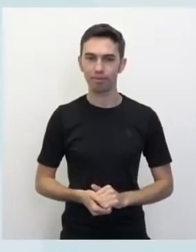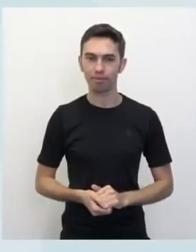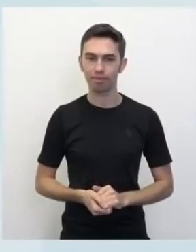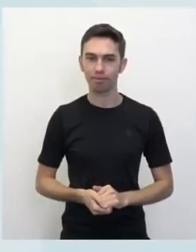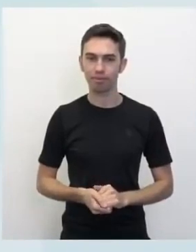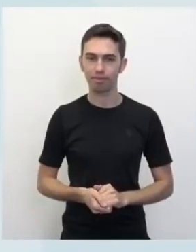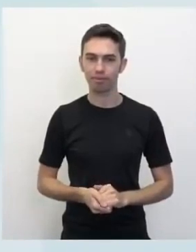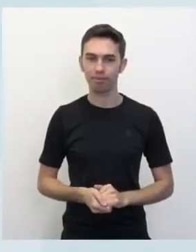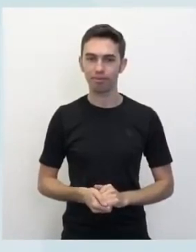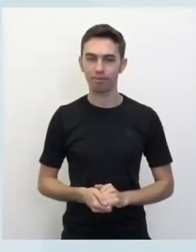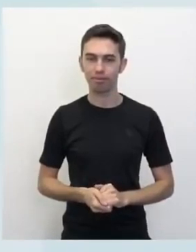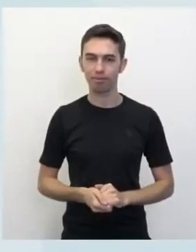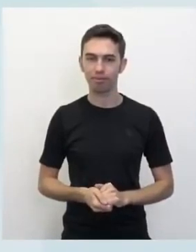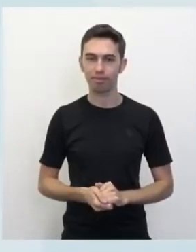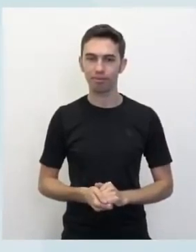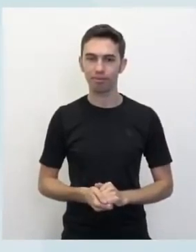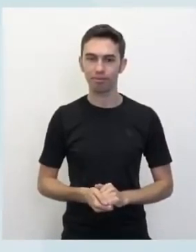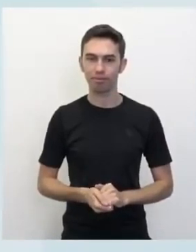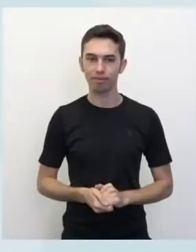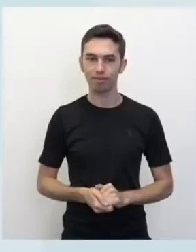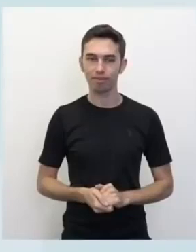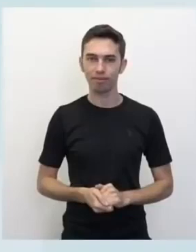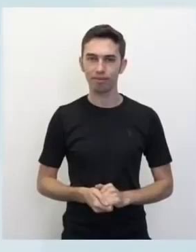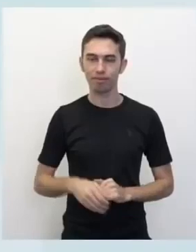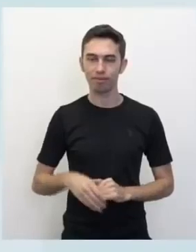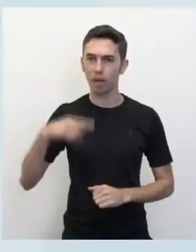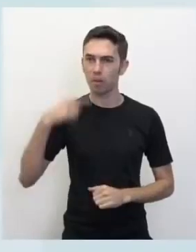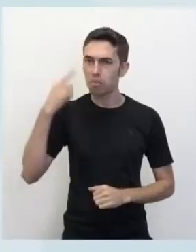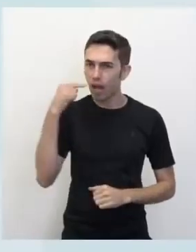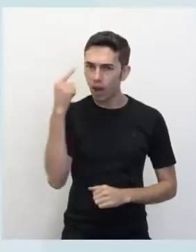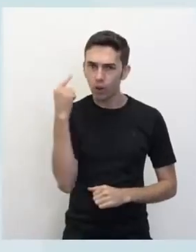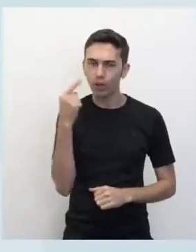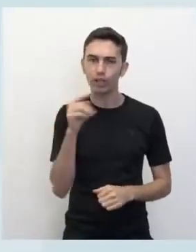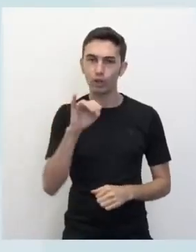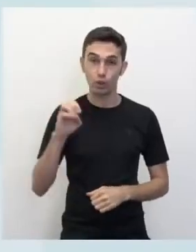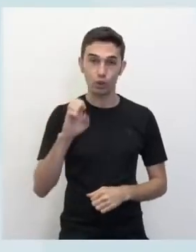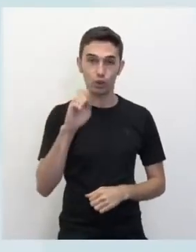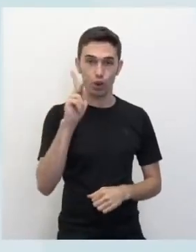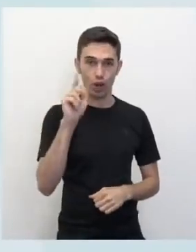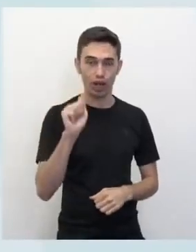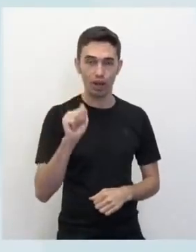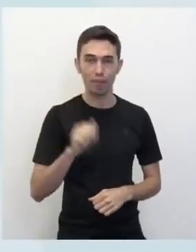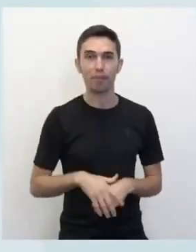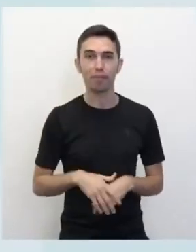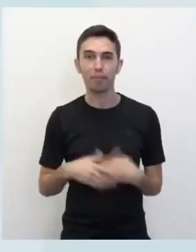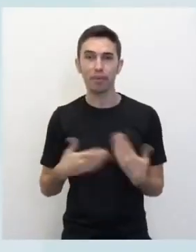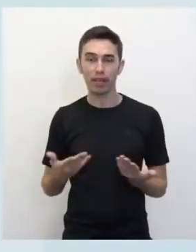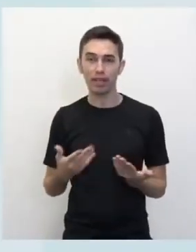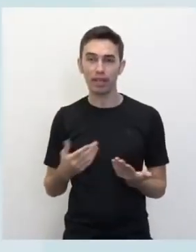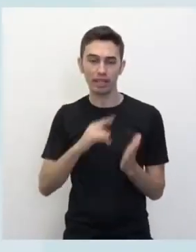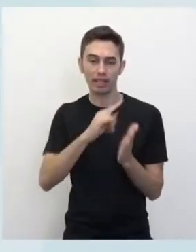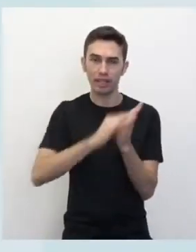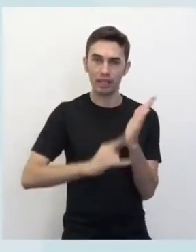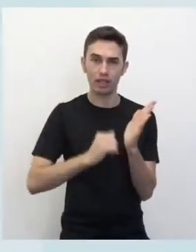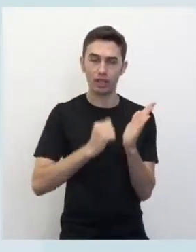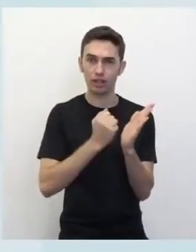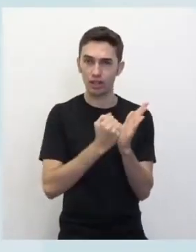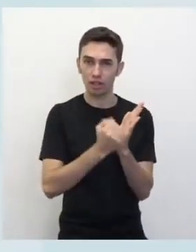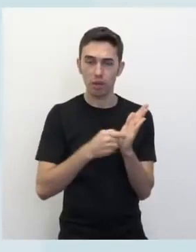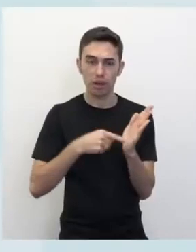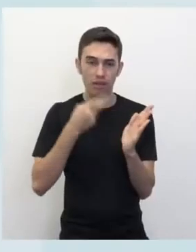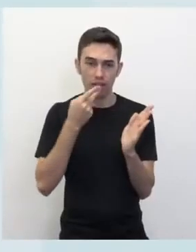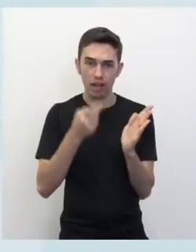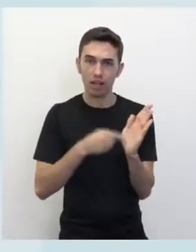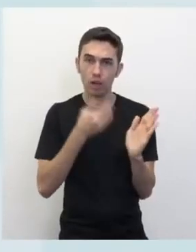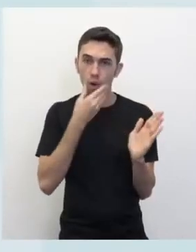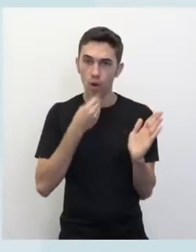Maluquices do Joca. Certidão de nascimento afirma que